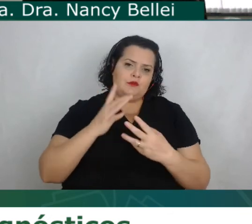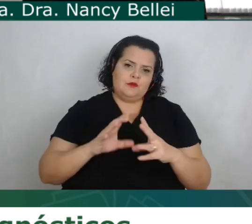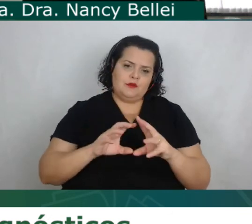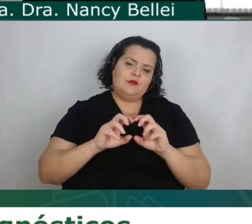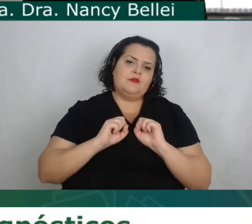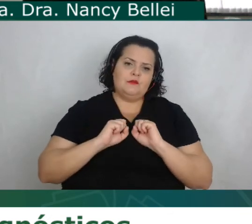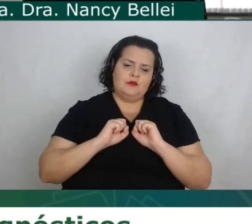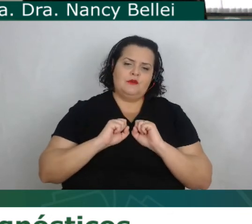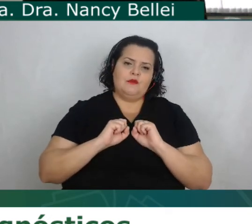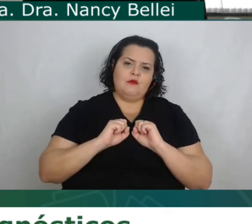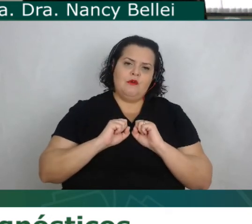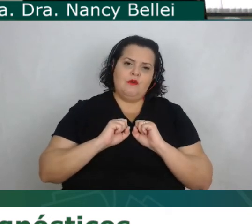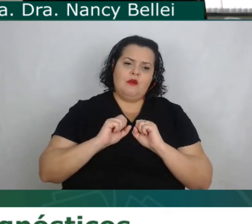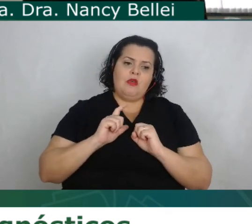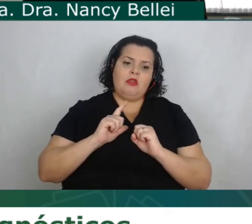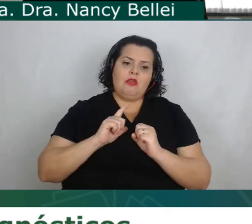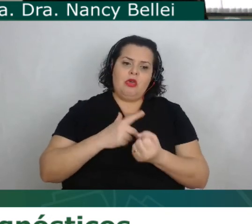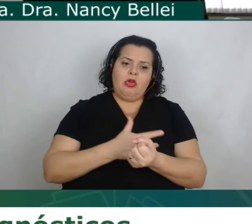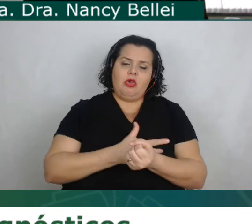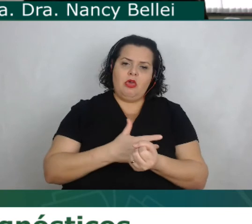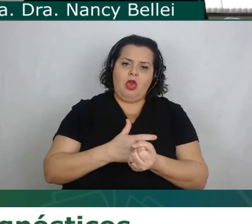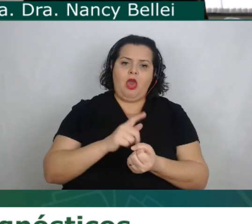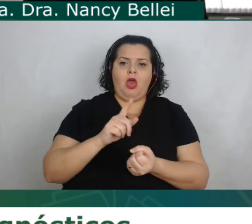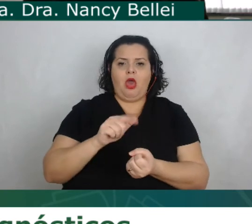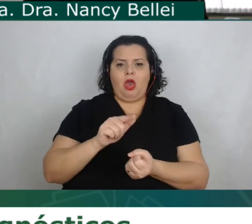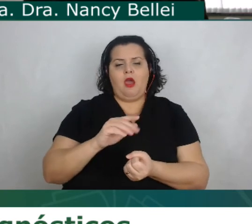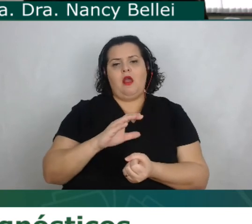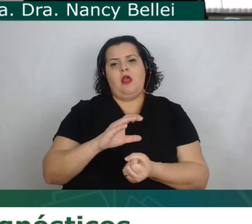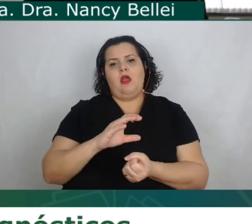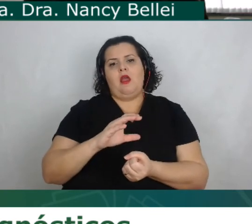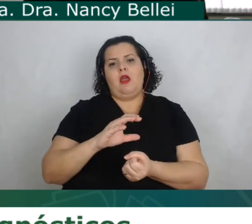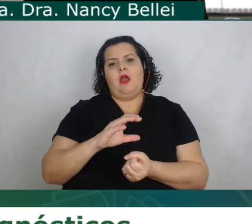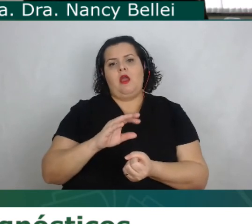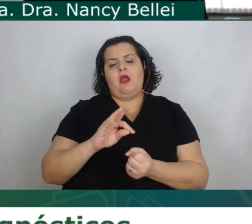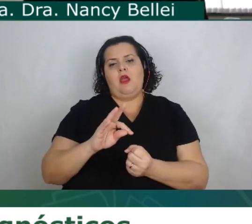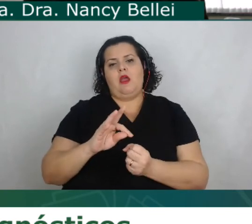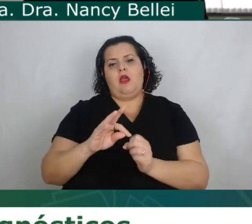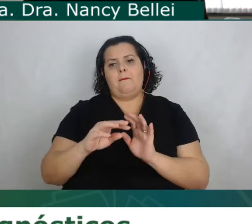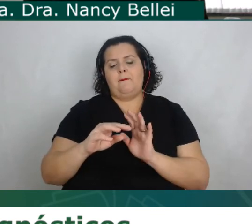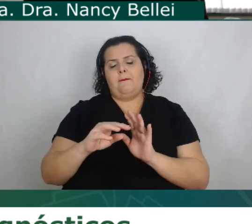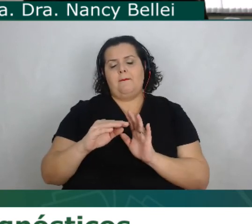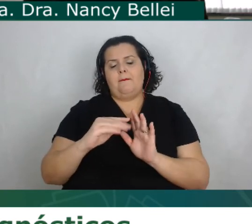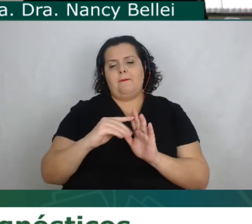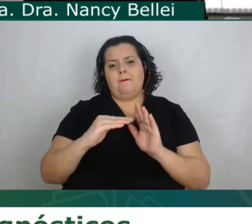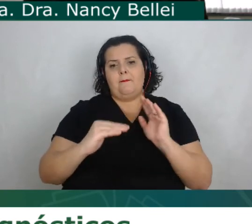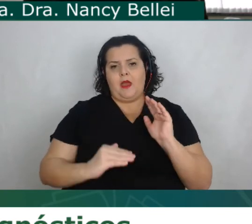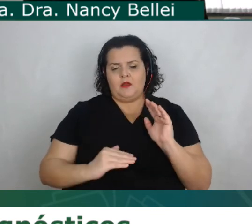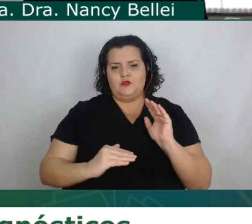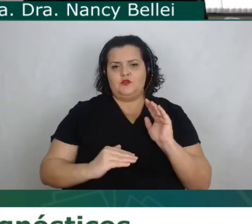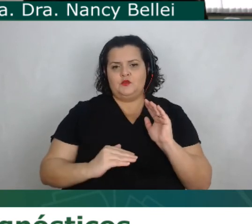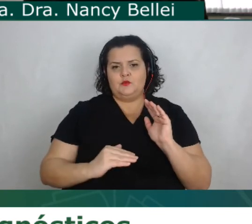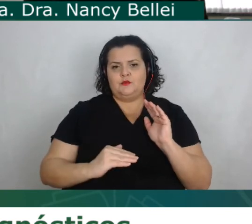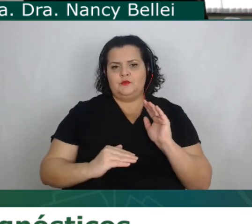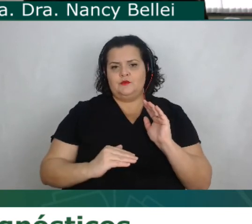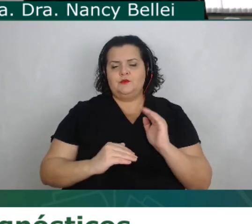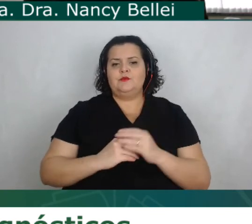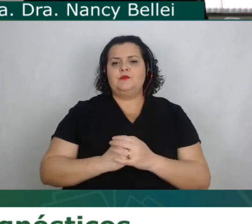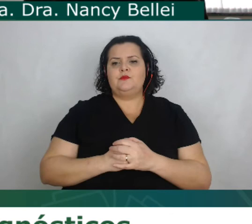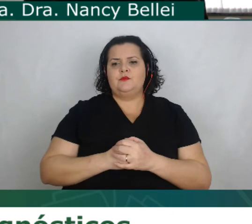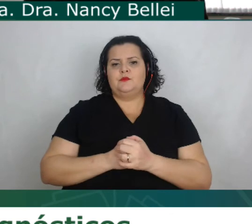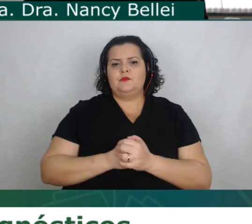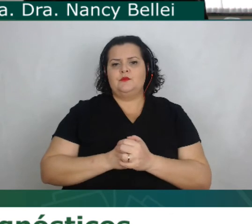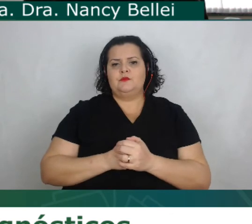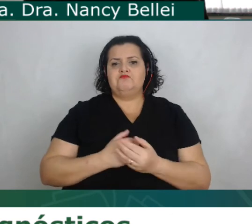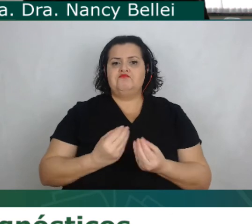potencial, se pudesse, né, se resumir, se isso tem impacto na clínica e em termos de transmissão,